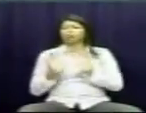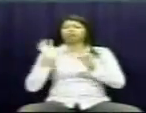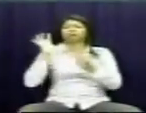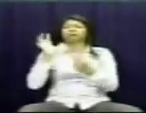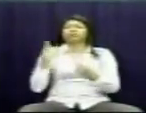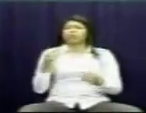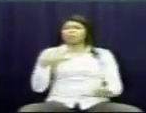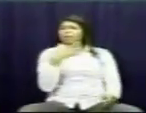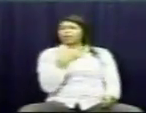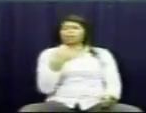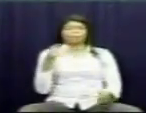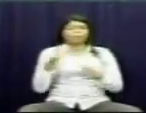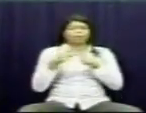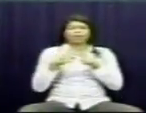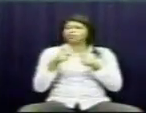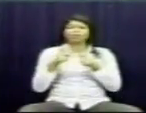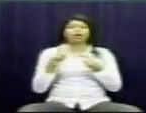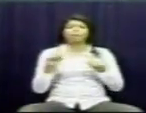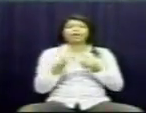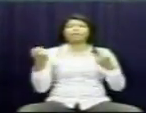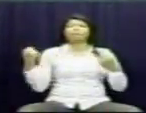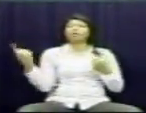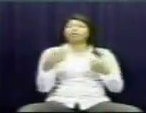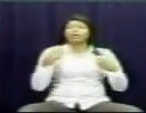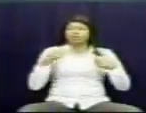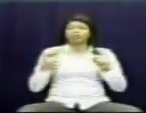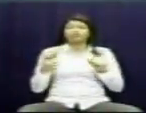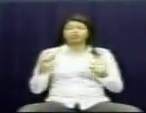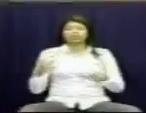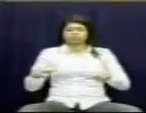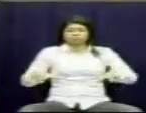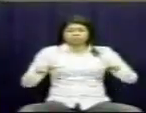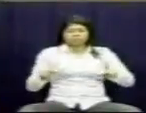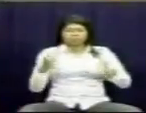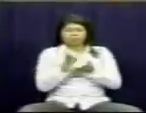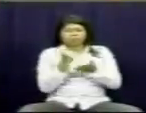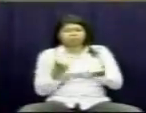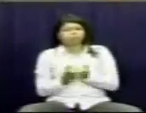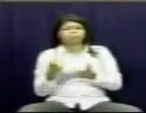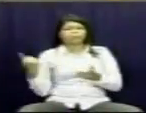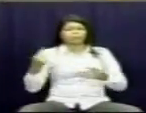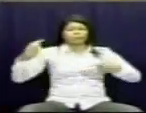desse oportunismo e dessa demagogia de quem defende o fim do Revalida. Muito obrigado.